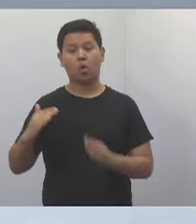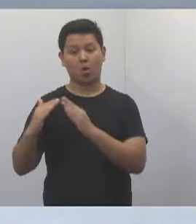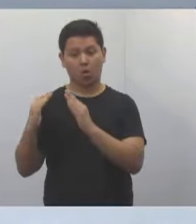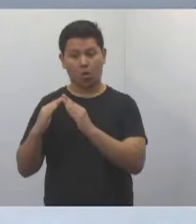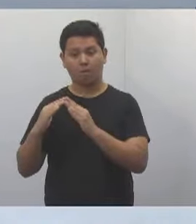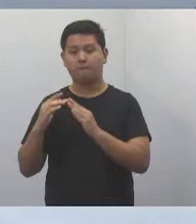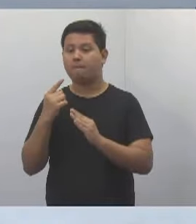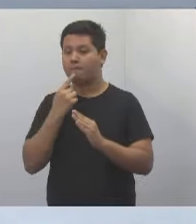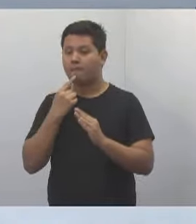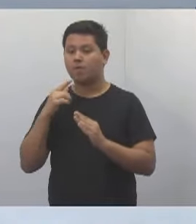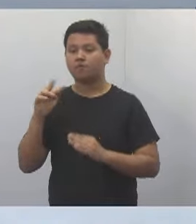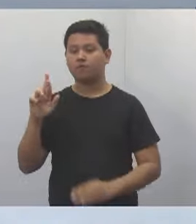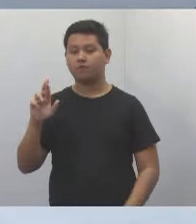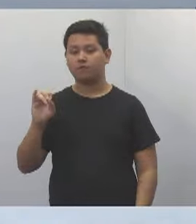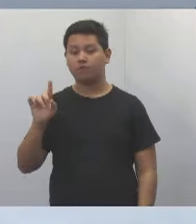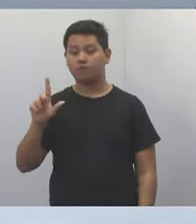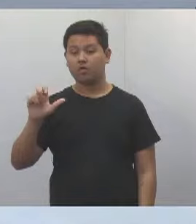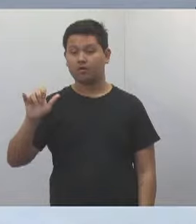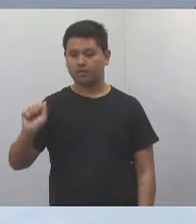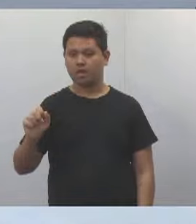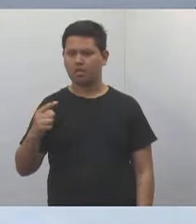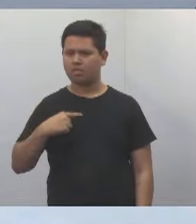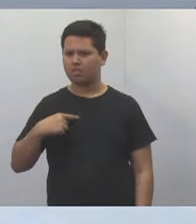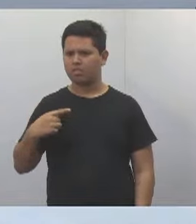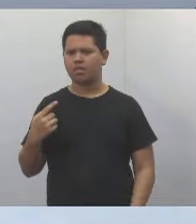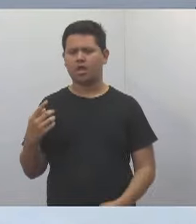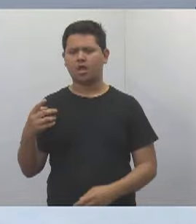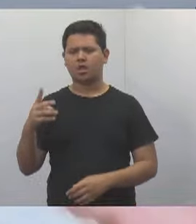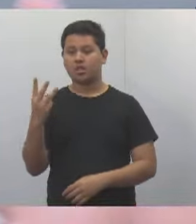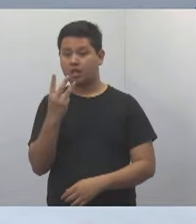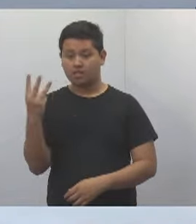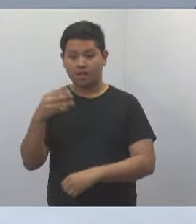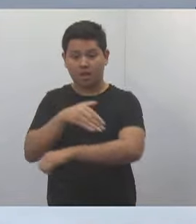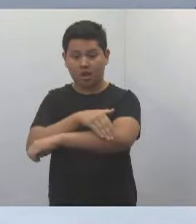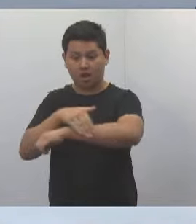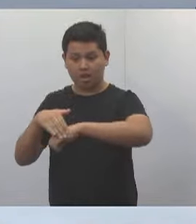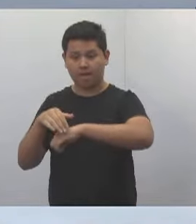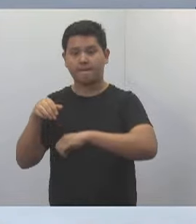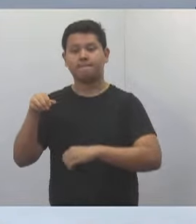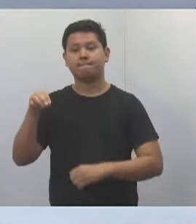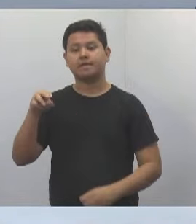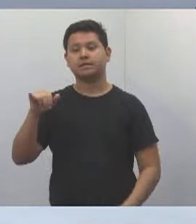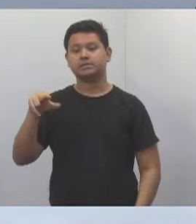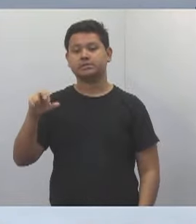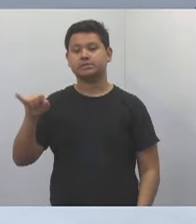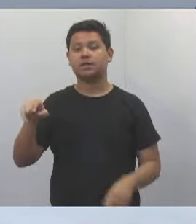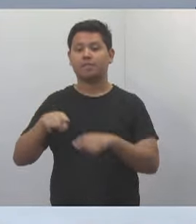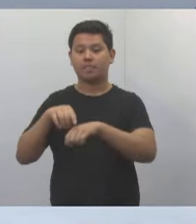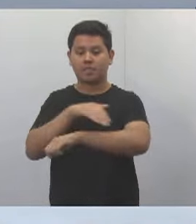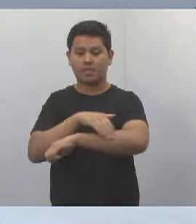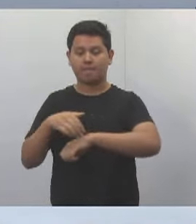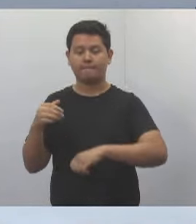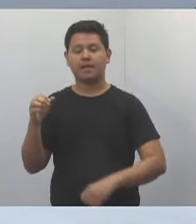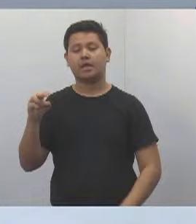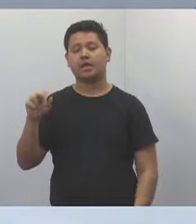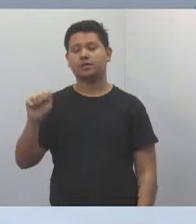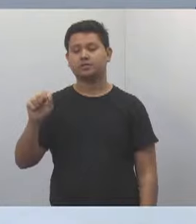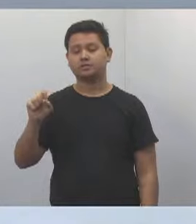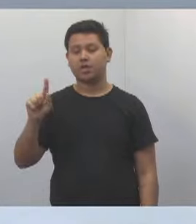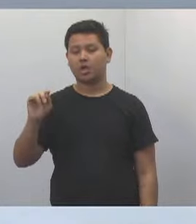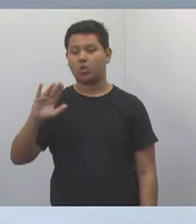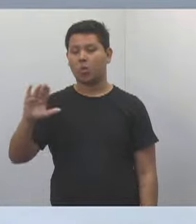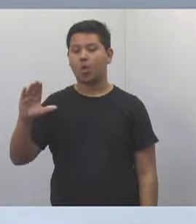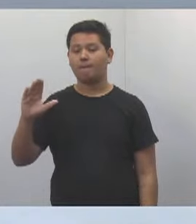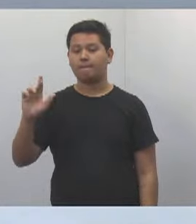região oeste. E o Jardim Flórida ele é cercado por três avenidas, né? Que é a Avenida Mississippi, a Avenida Humberto de Alencar Castelo Branco e